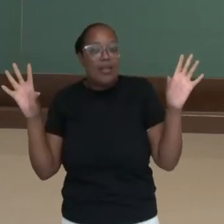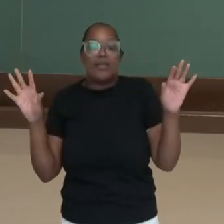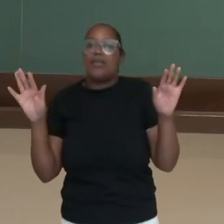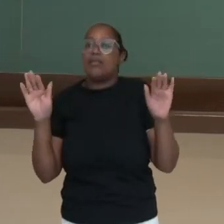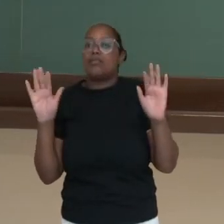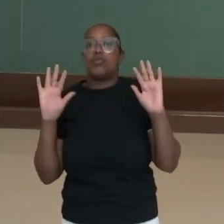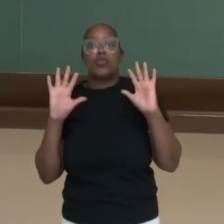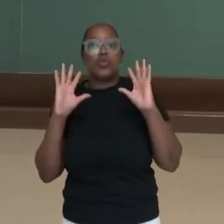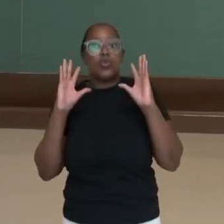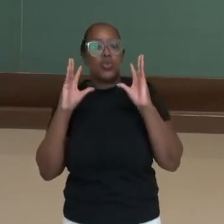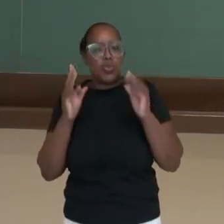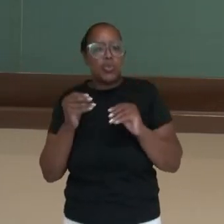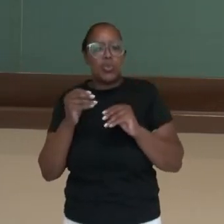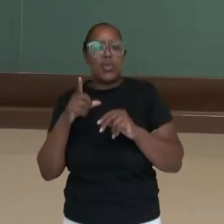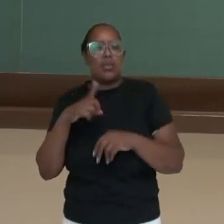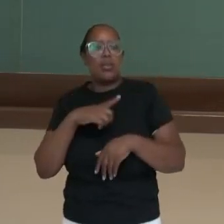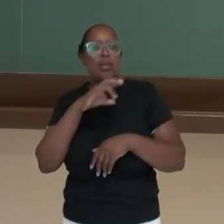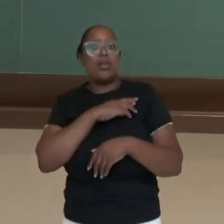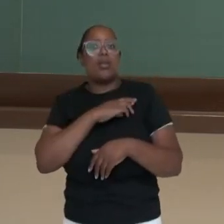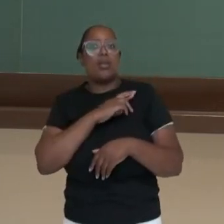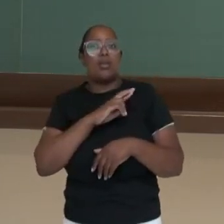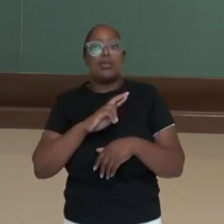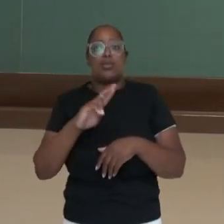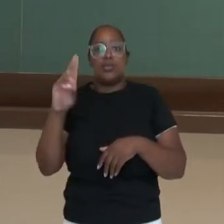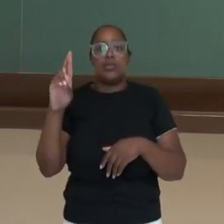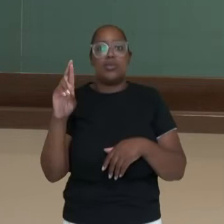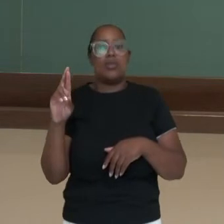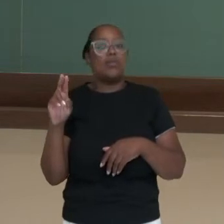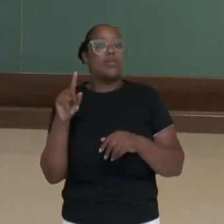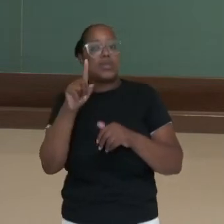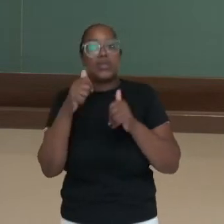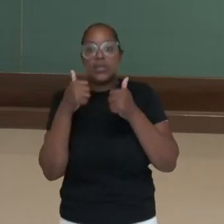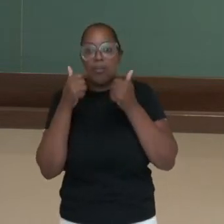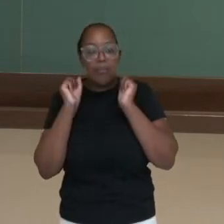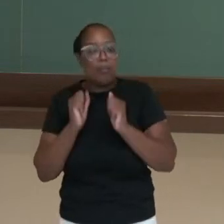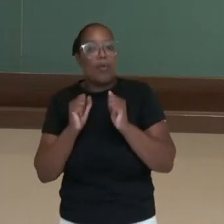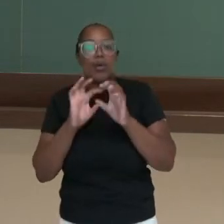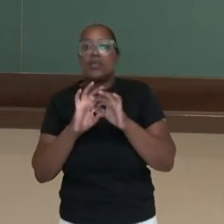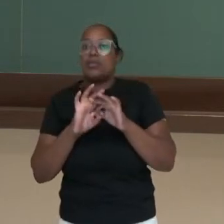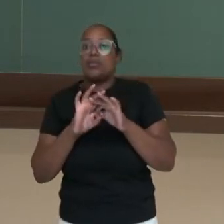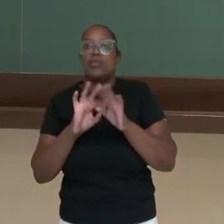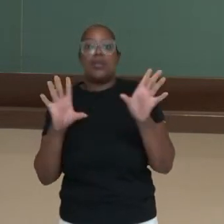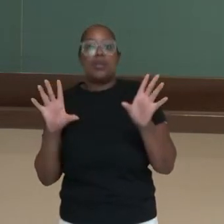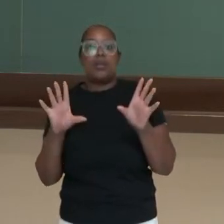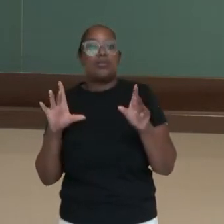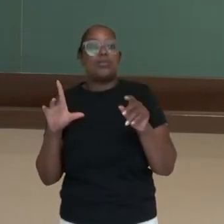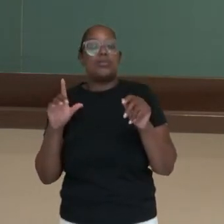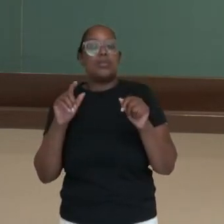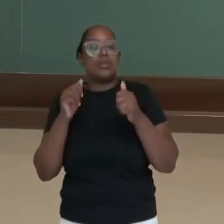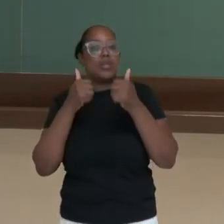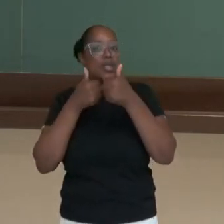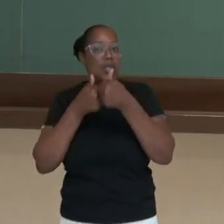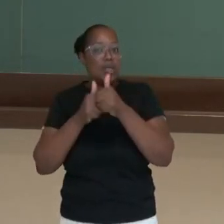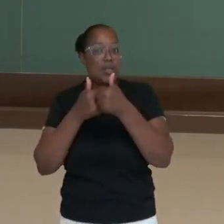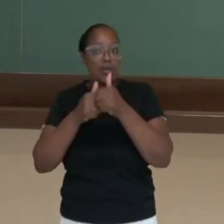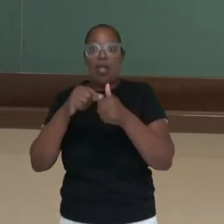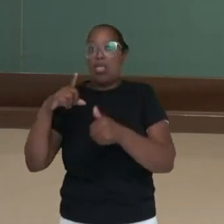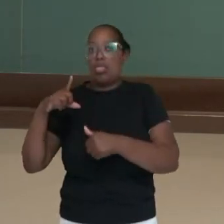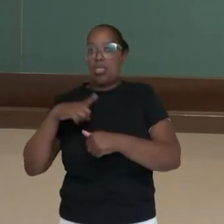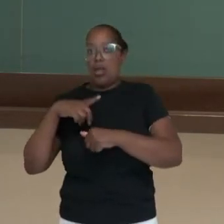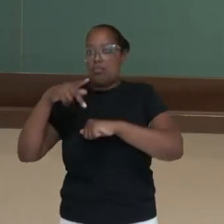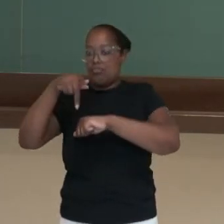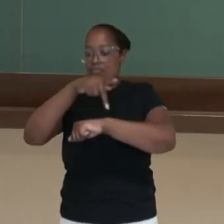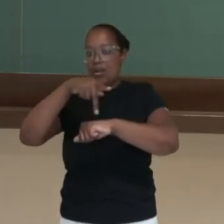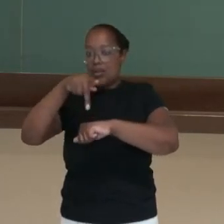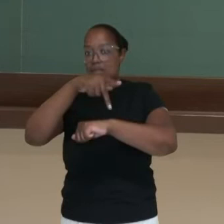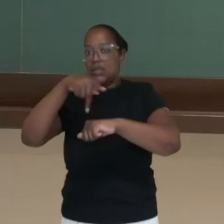que é religioso, né, eu sou livre para seguir aqui no Brasil. Existe uma liberdade religiosa. Sabia que tem países em que não é